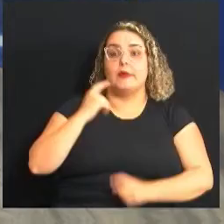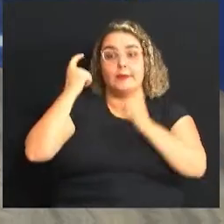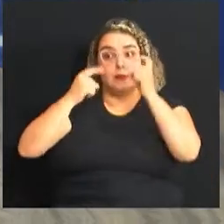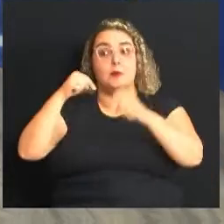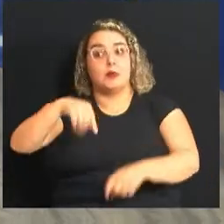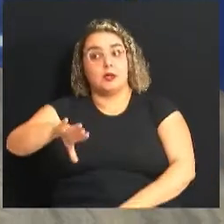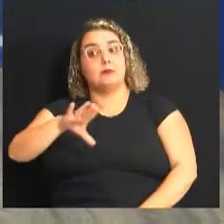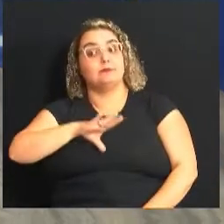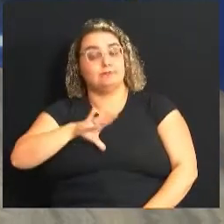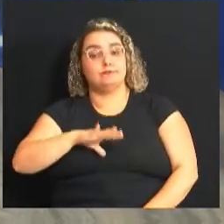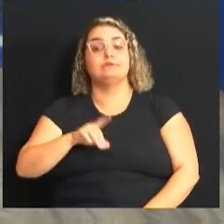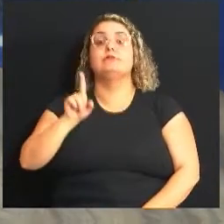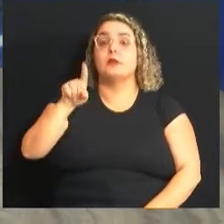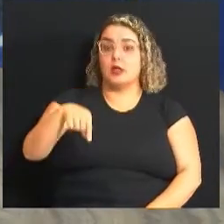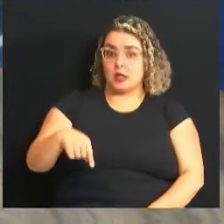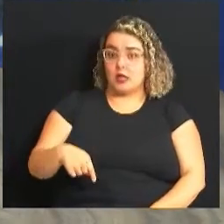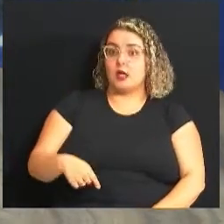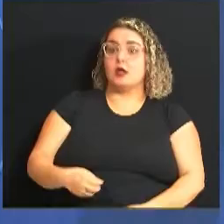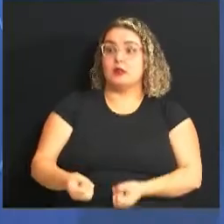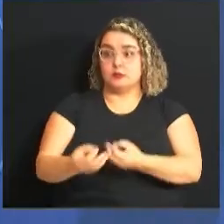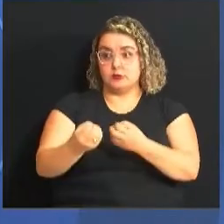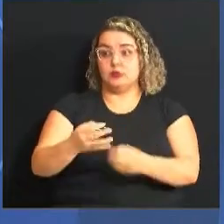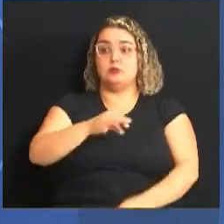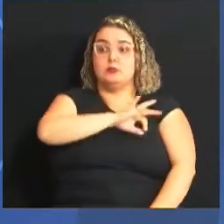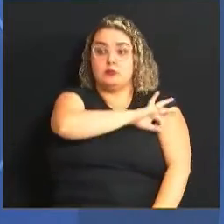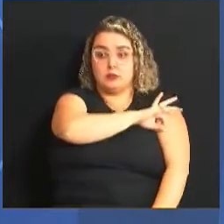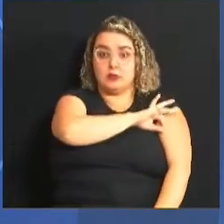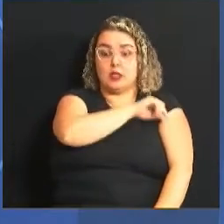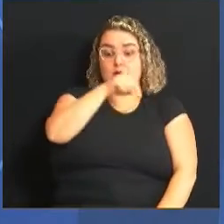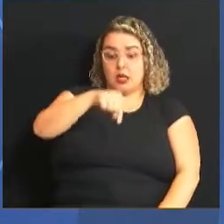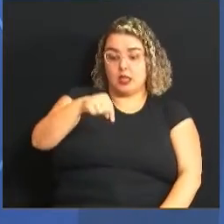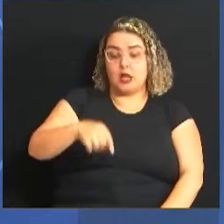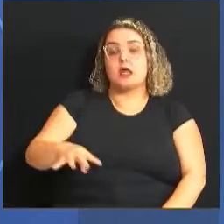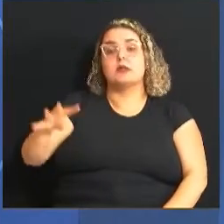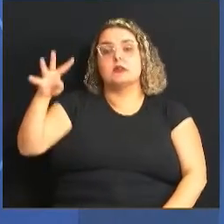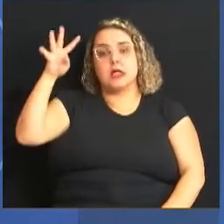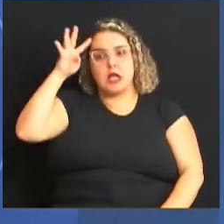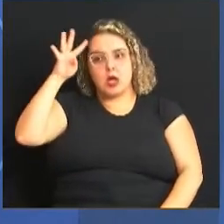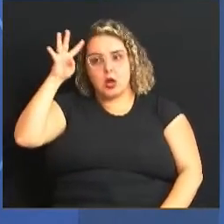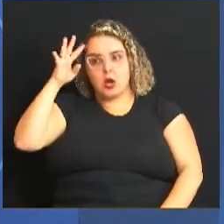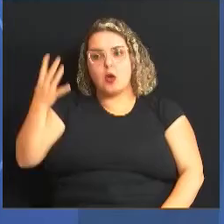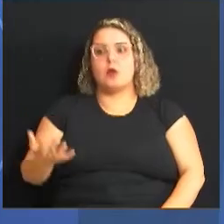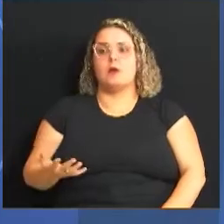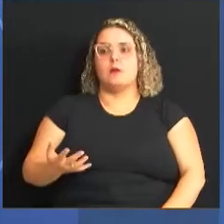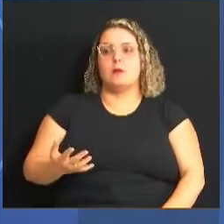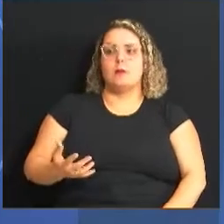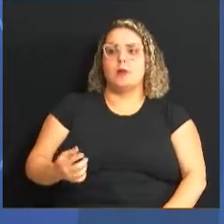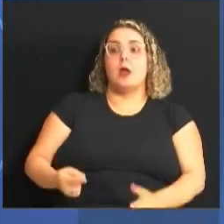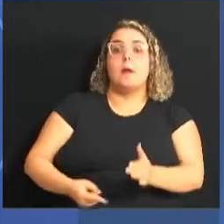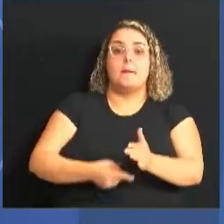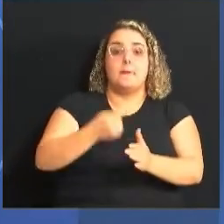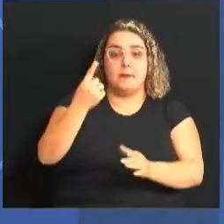De acordo com o boletim enviado pela Prefeitura nesta quarta-feira, entre 1º de janeiro e 16 de